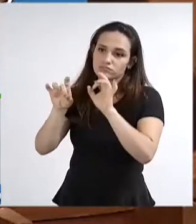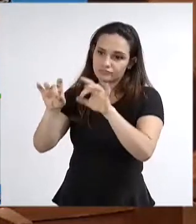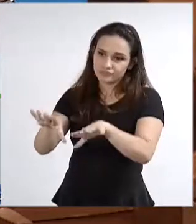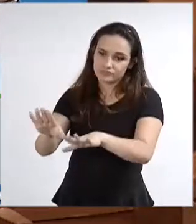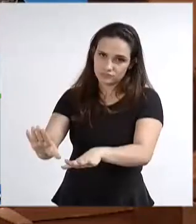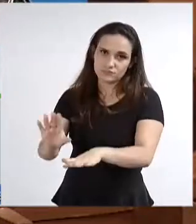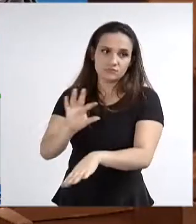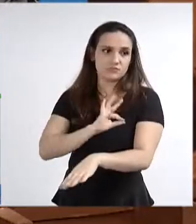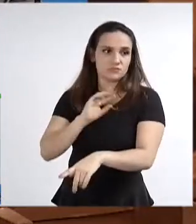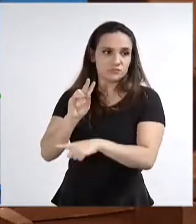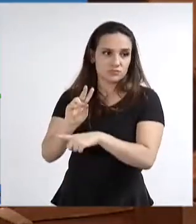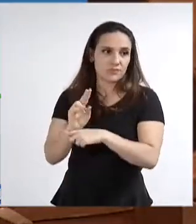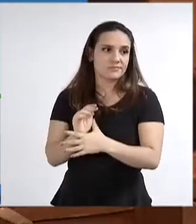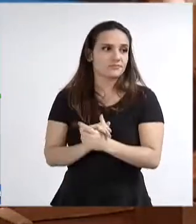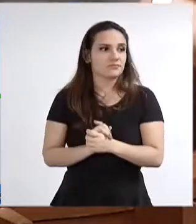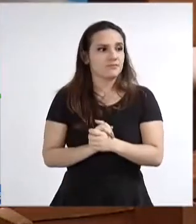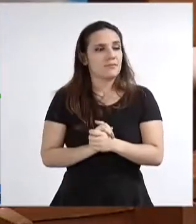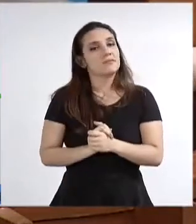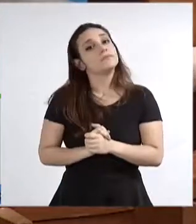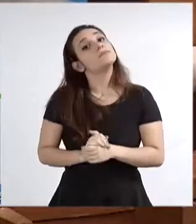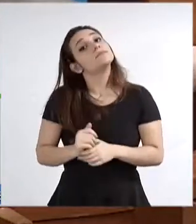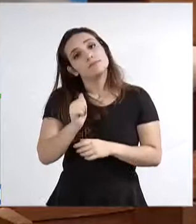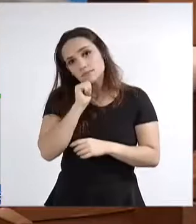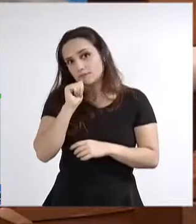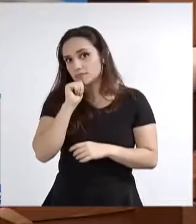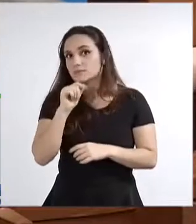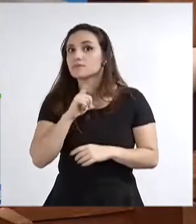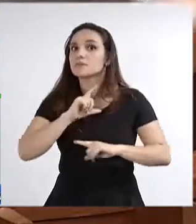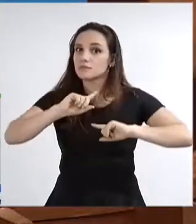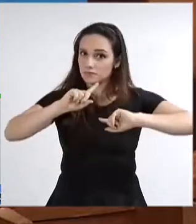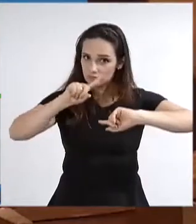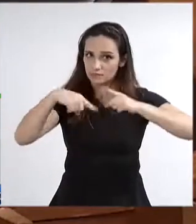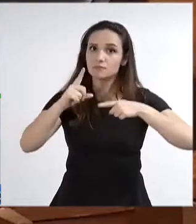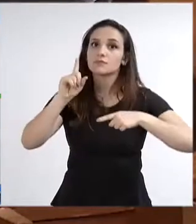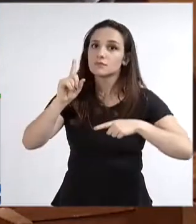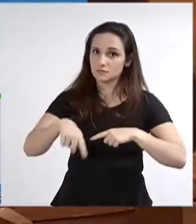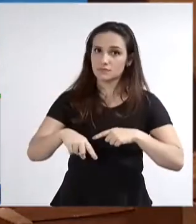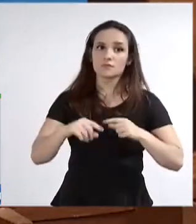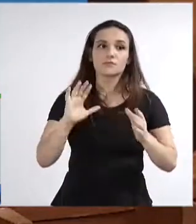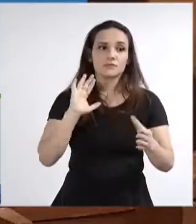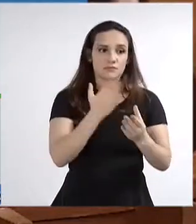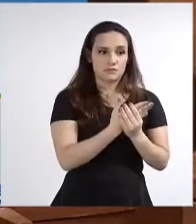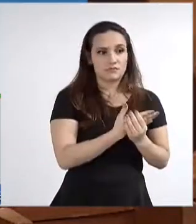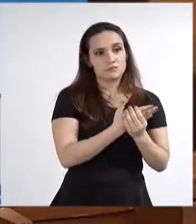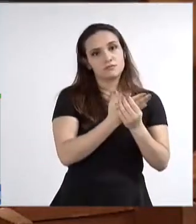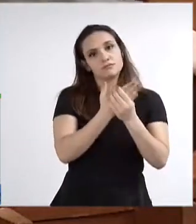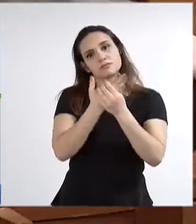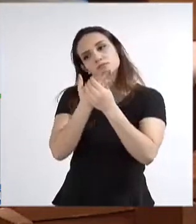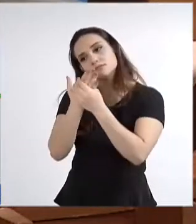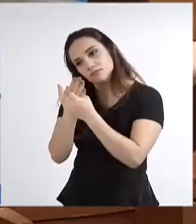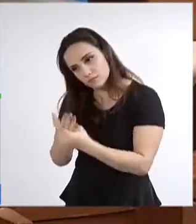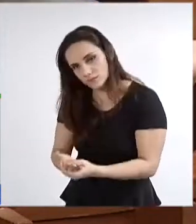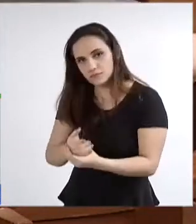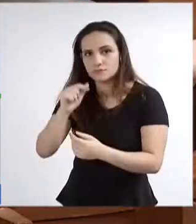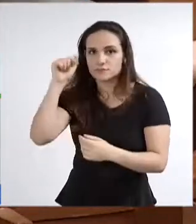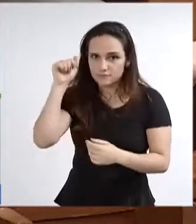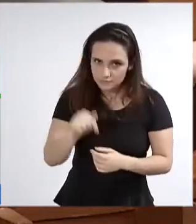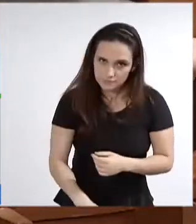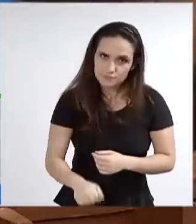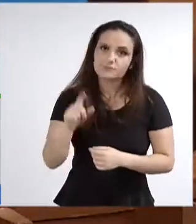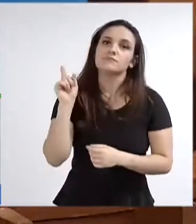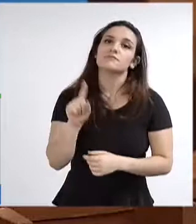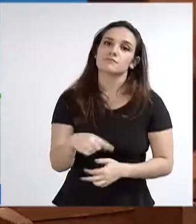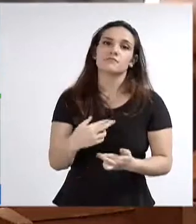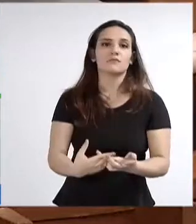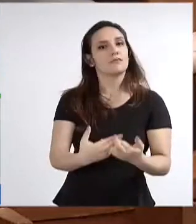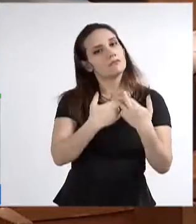estou mencionando, não é, a fase posterior, que é do processo que também é conduzido ao Tribunal